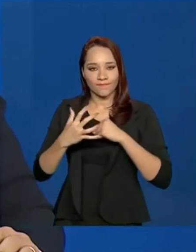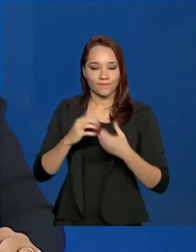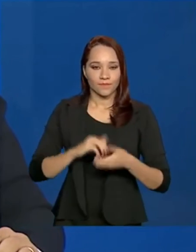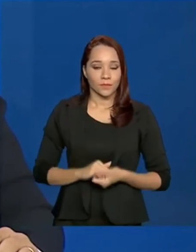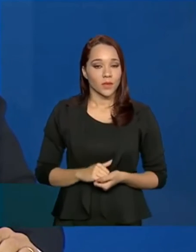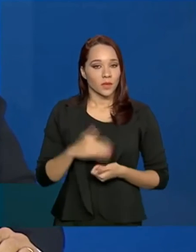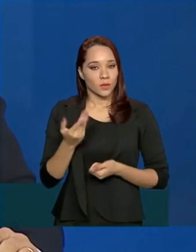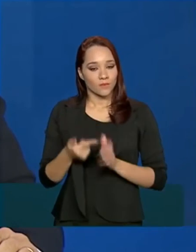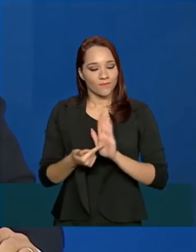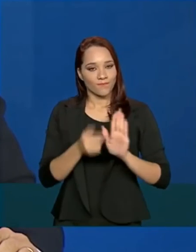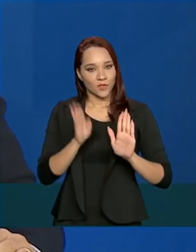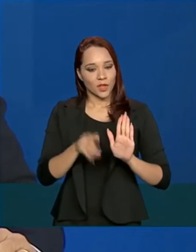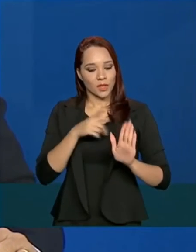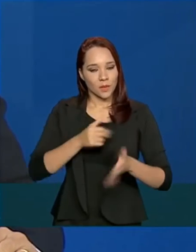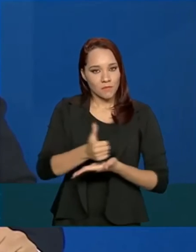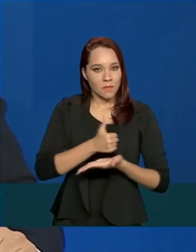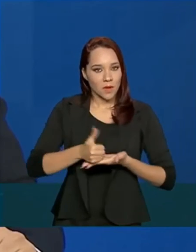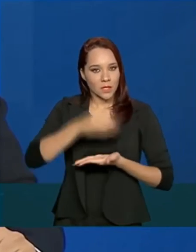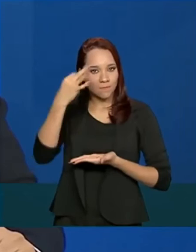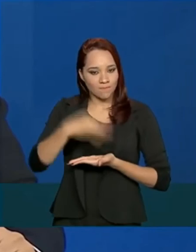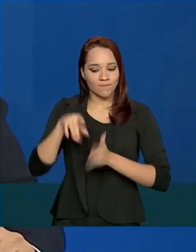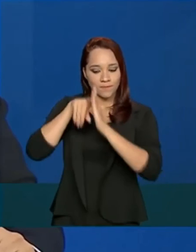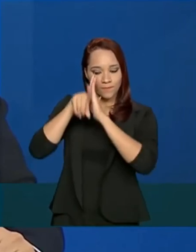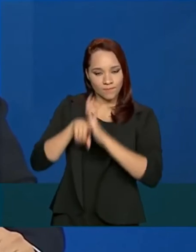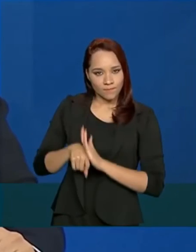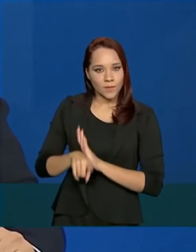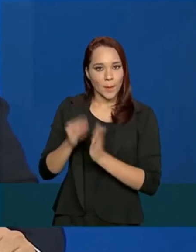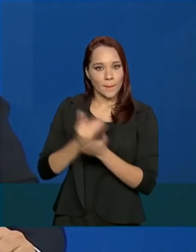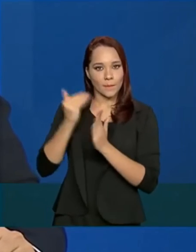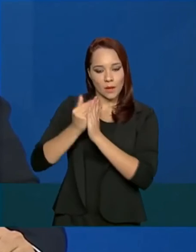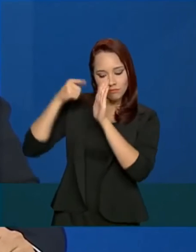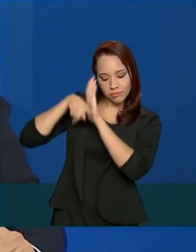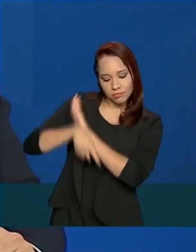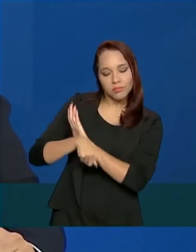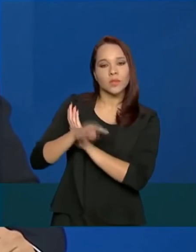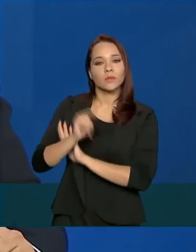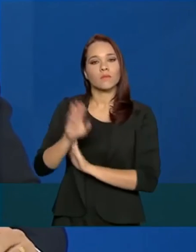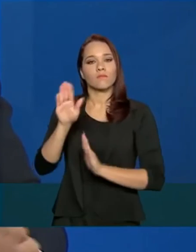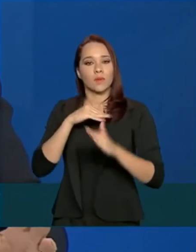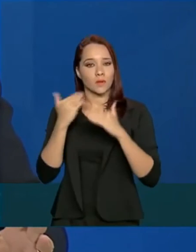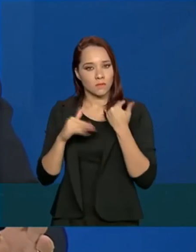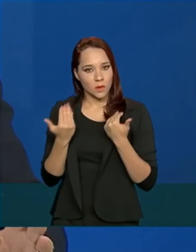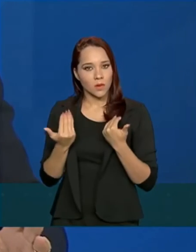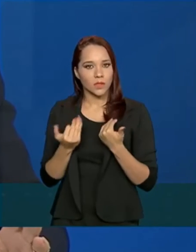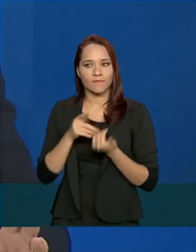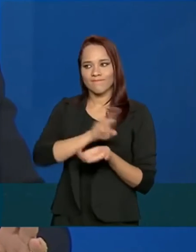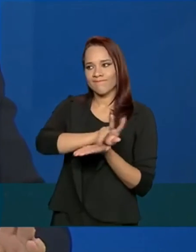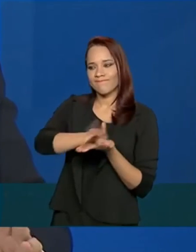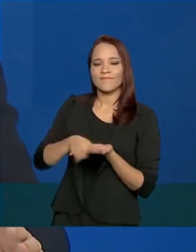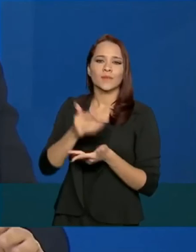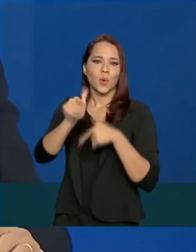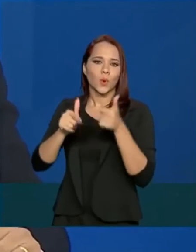gente já tem uma base com bastante solidez para fazer uma análise epidemiológica mais profunda sobre os óbitos por diversas outras